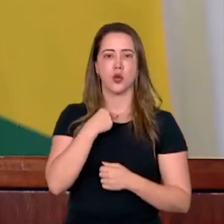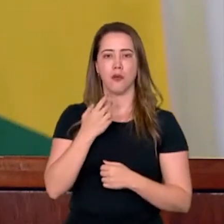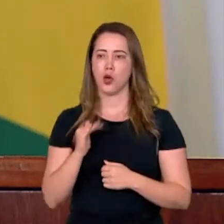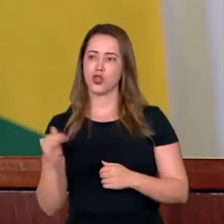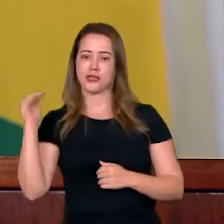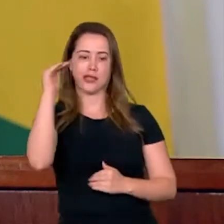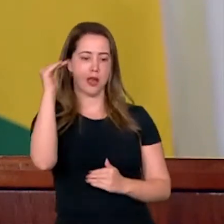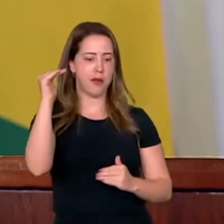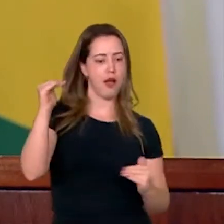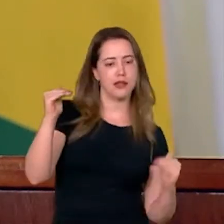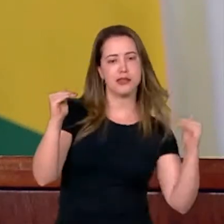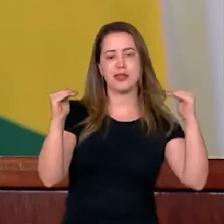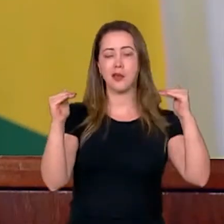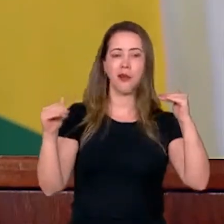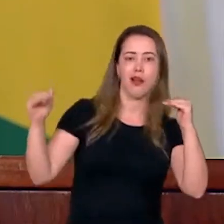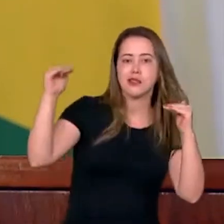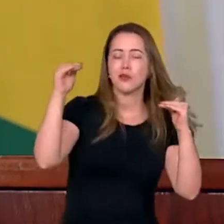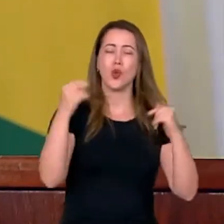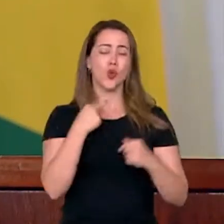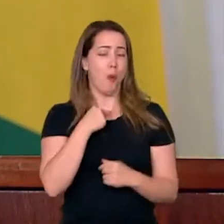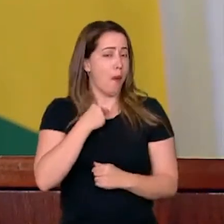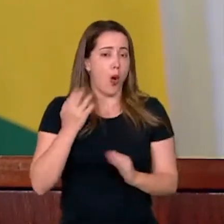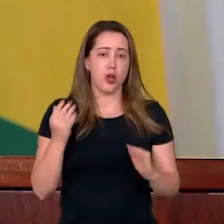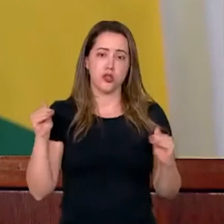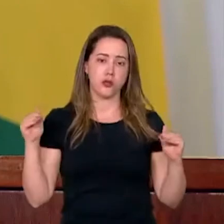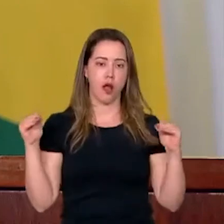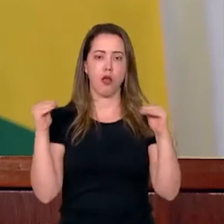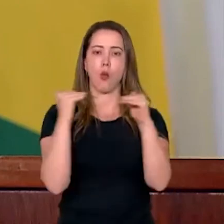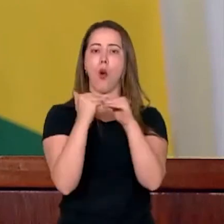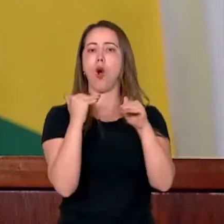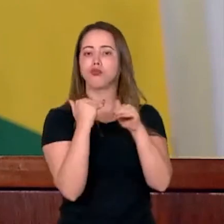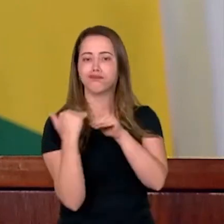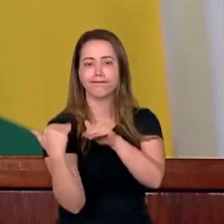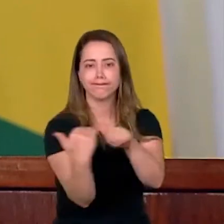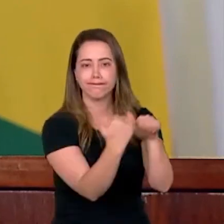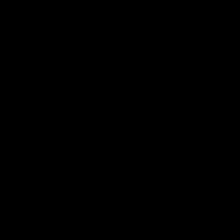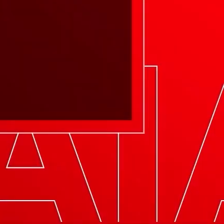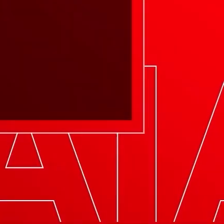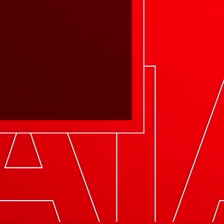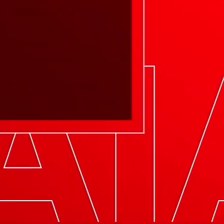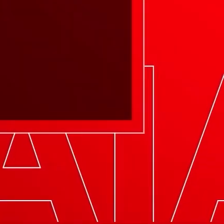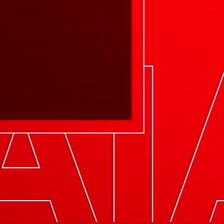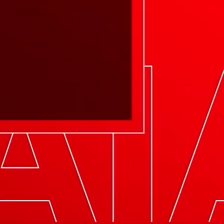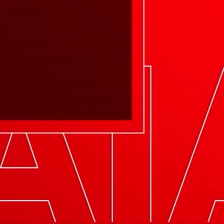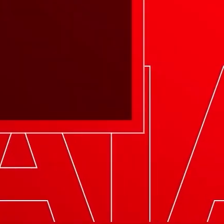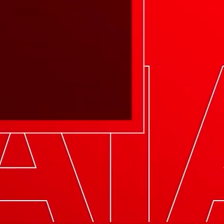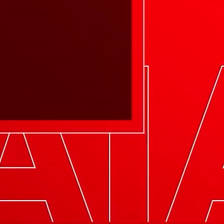o outro, a gente tem que chegar a um acordo. Essa é a arte da democracia.